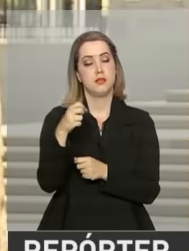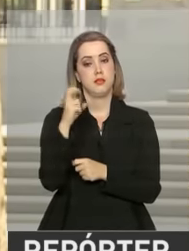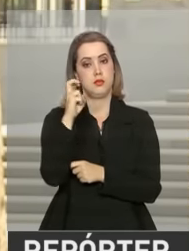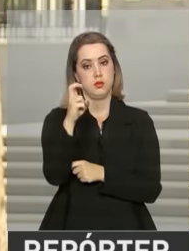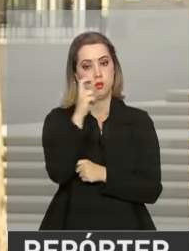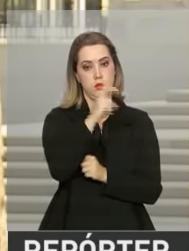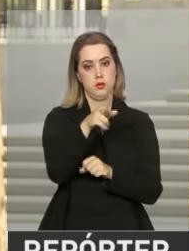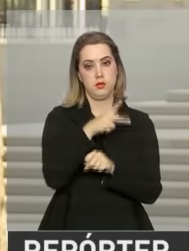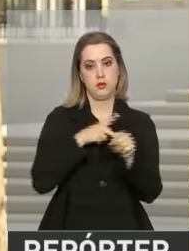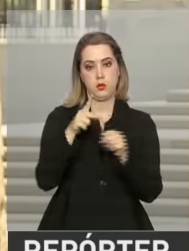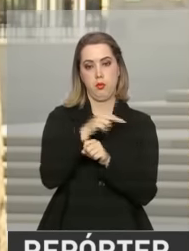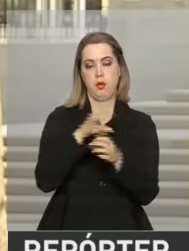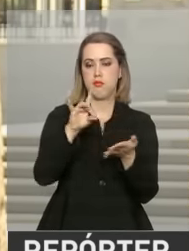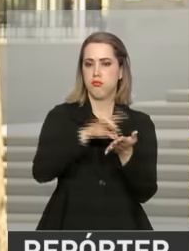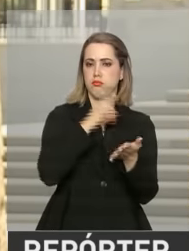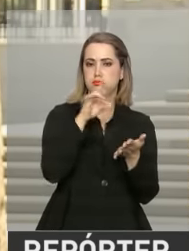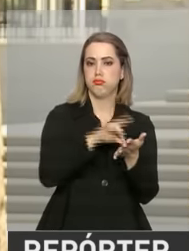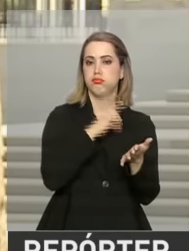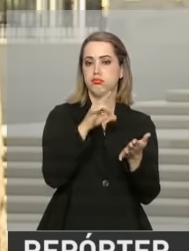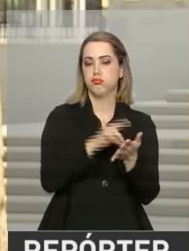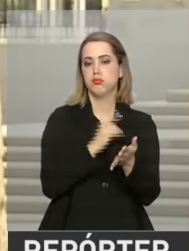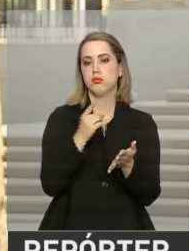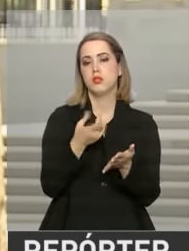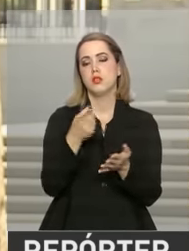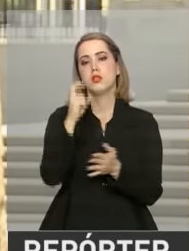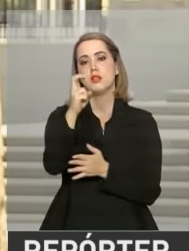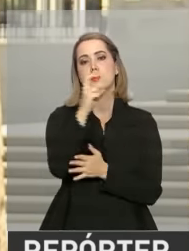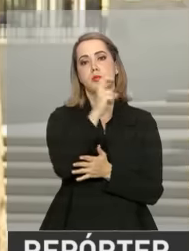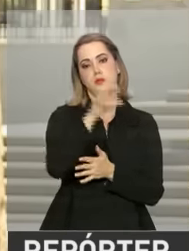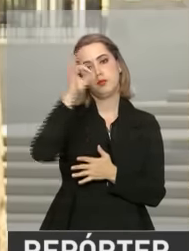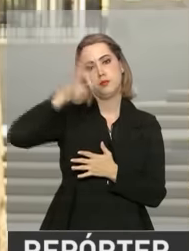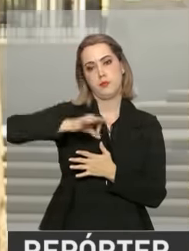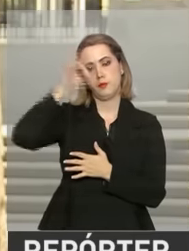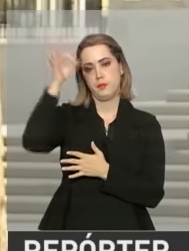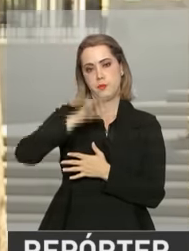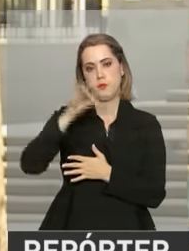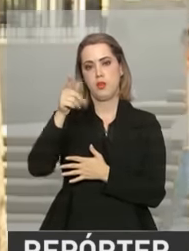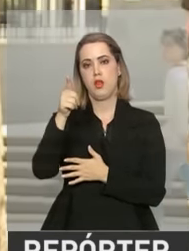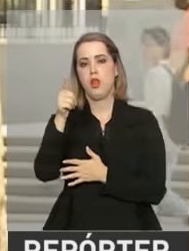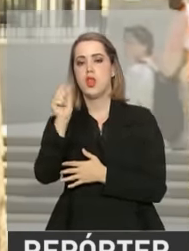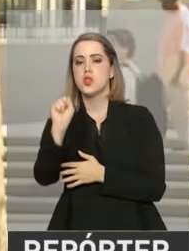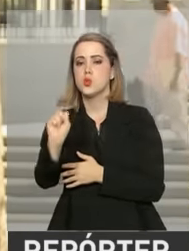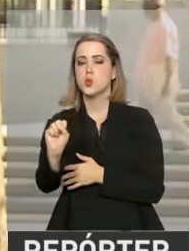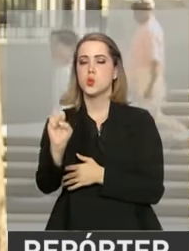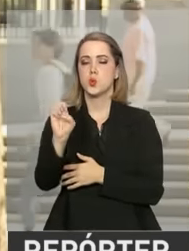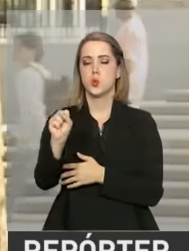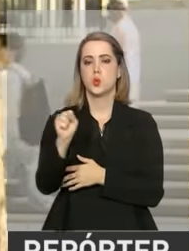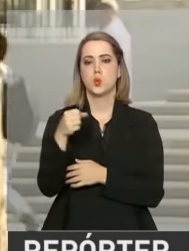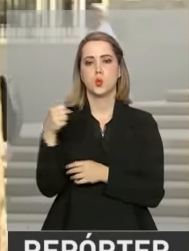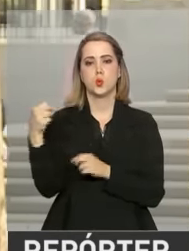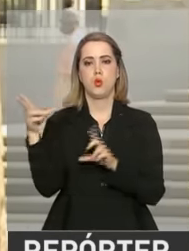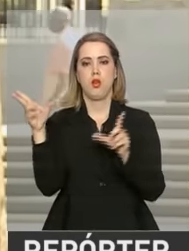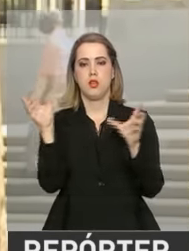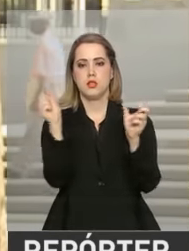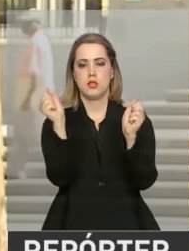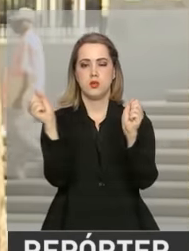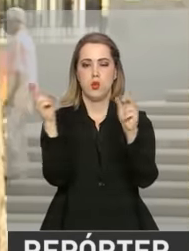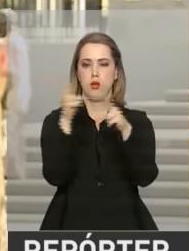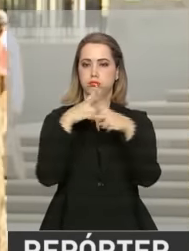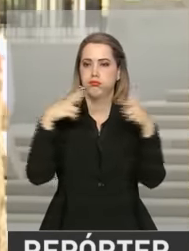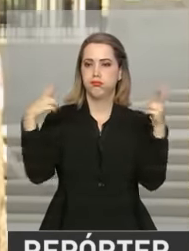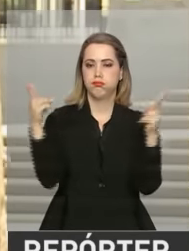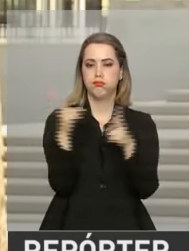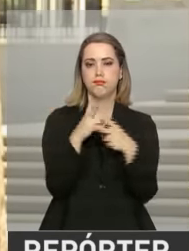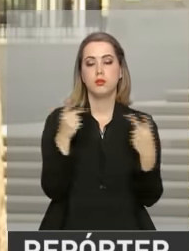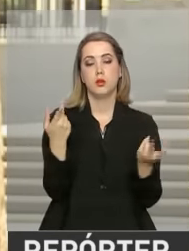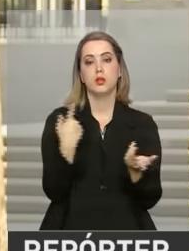55 países, que representam 55% das emissões de gases poluentes na atmosfera. Segundo o último